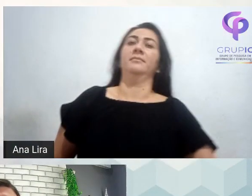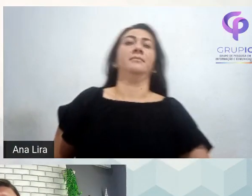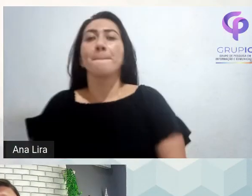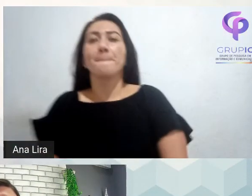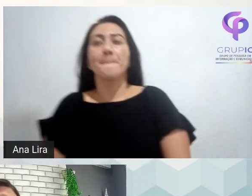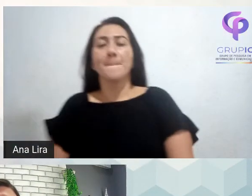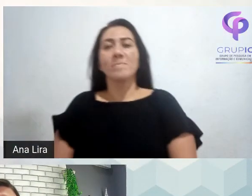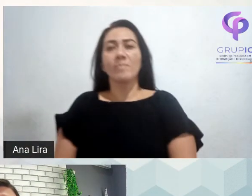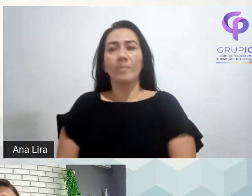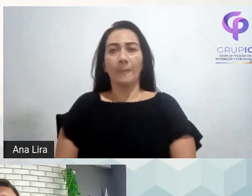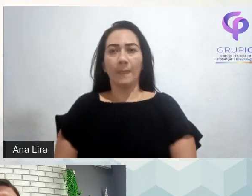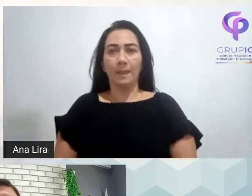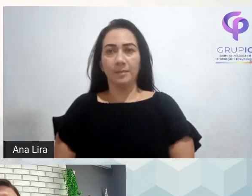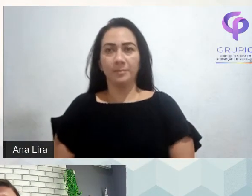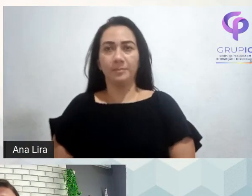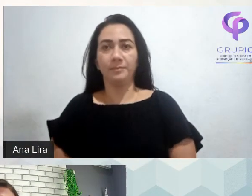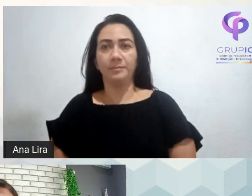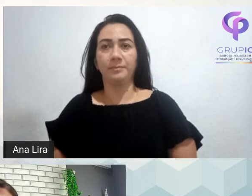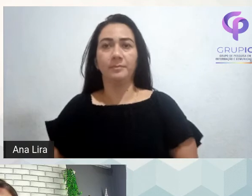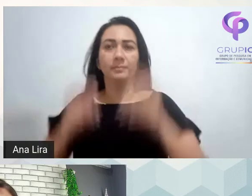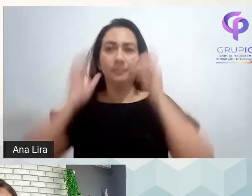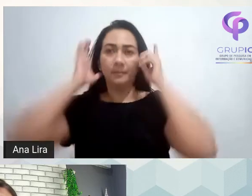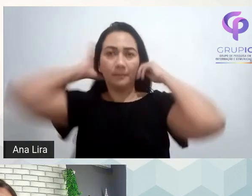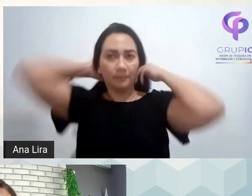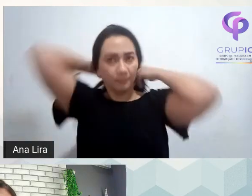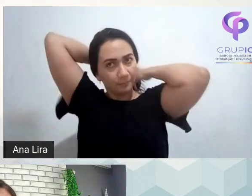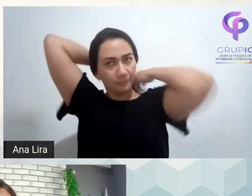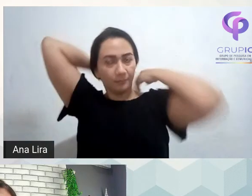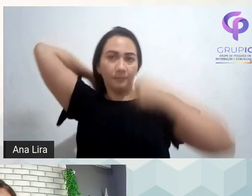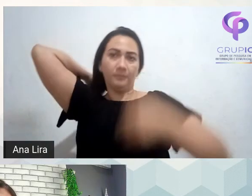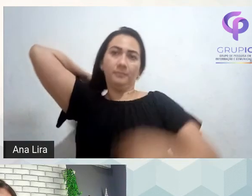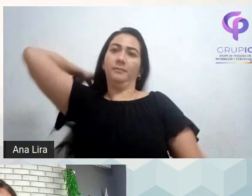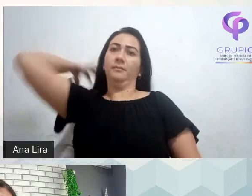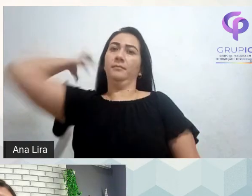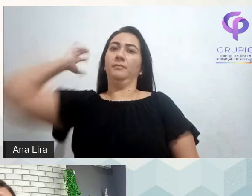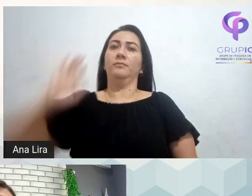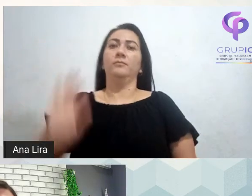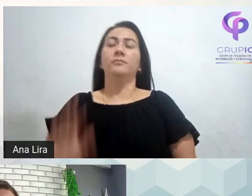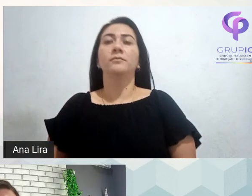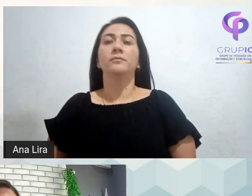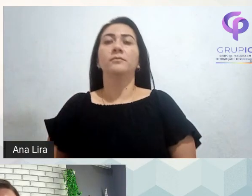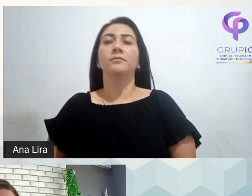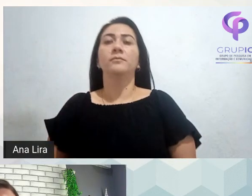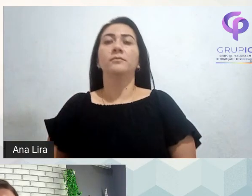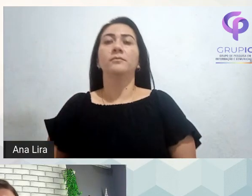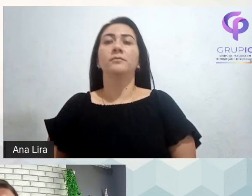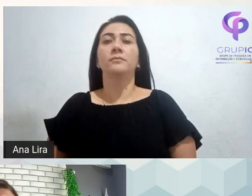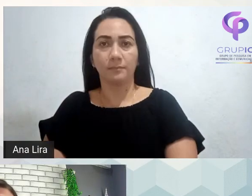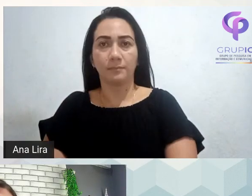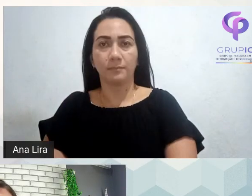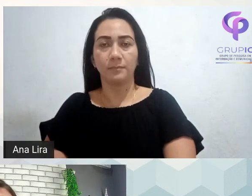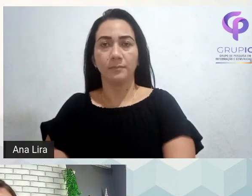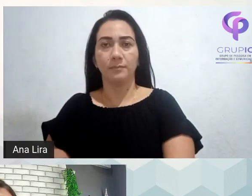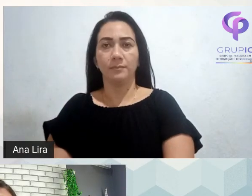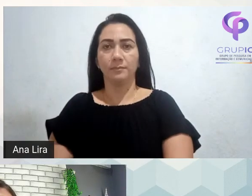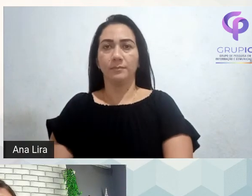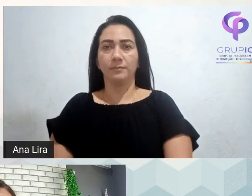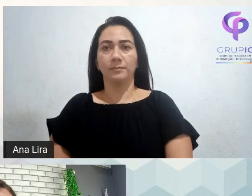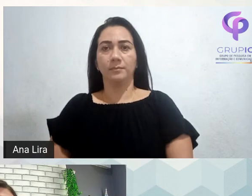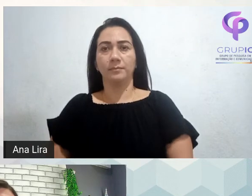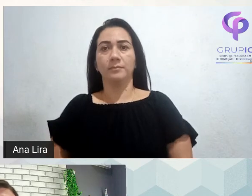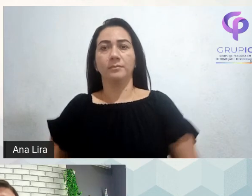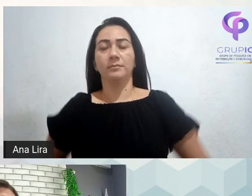fundo da infância e adolescência, ou melhor no fundo do idoso. A gente consegue também te dar